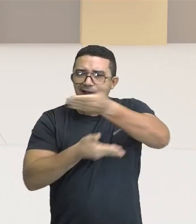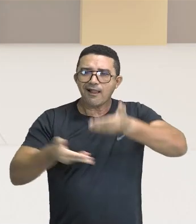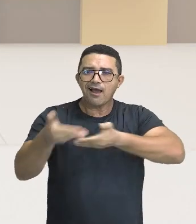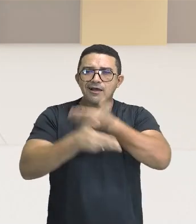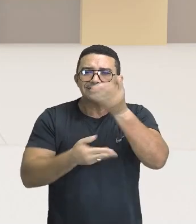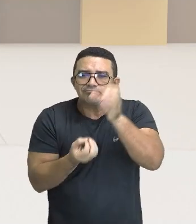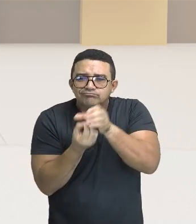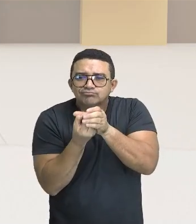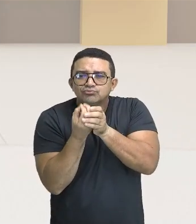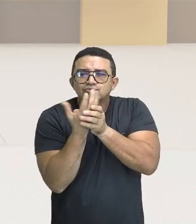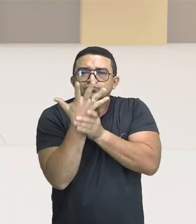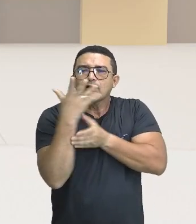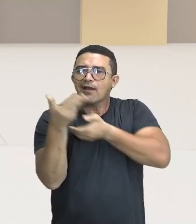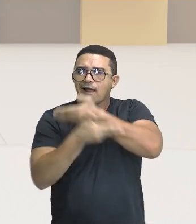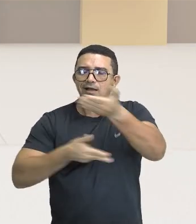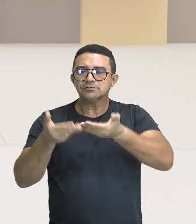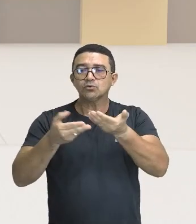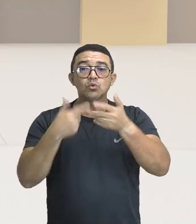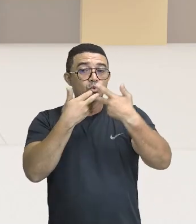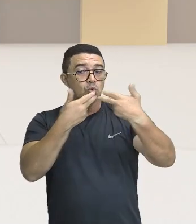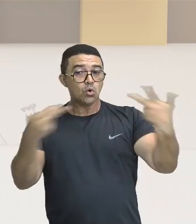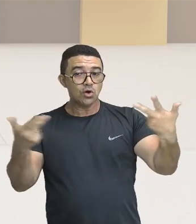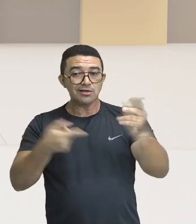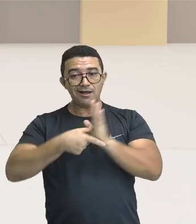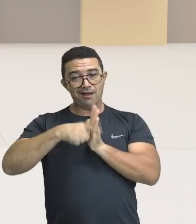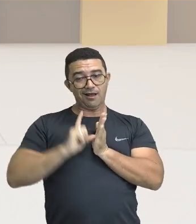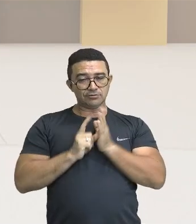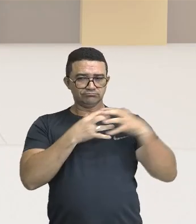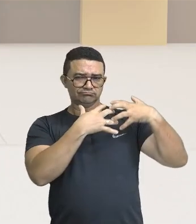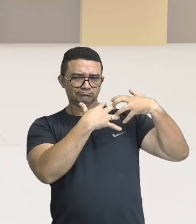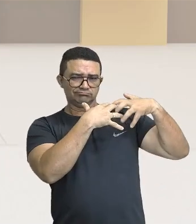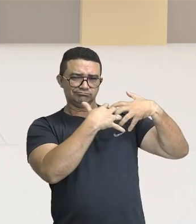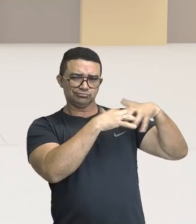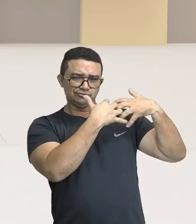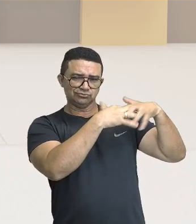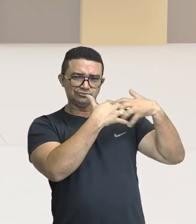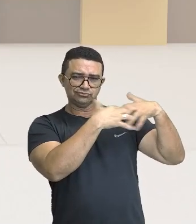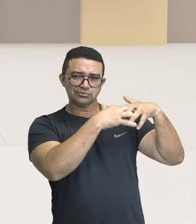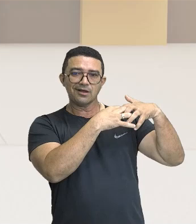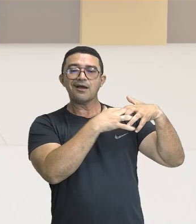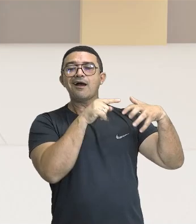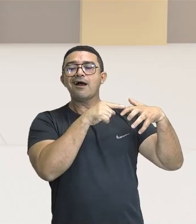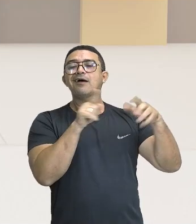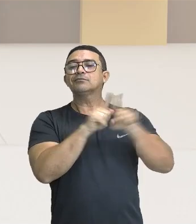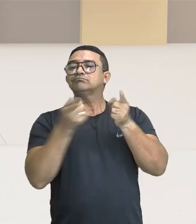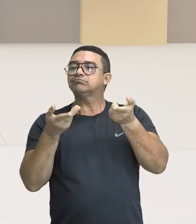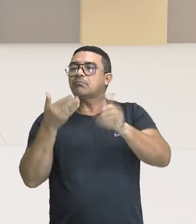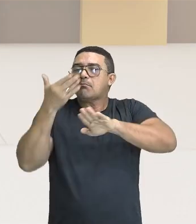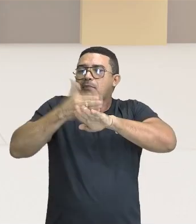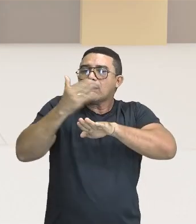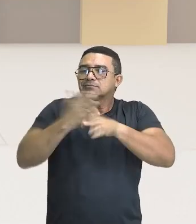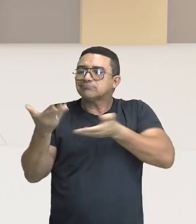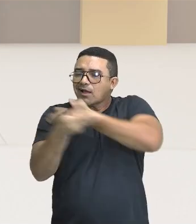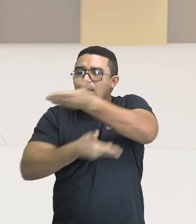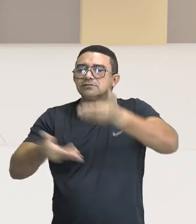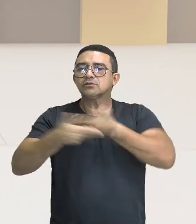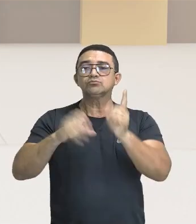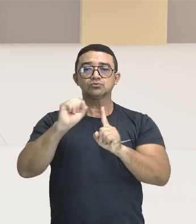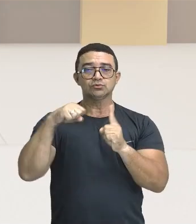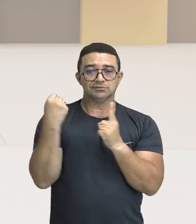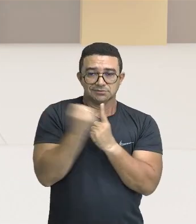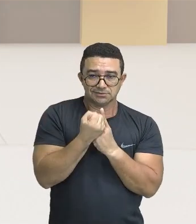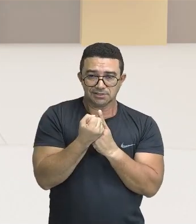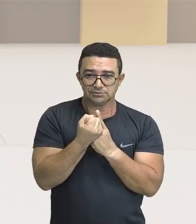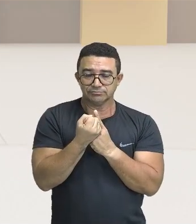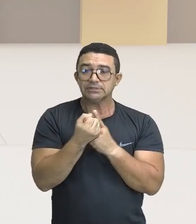daquilo que nós construímos mentalmente, que nos vem na prática em sociedade, em conjunto e